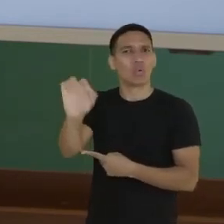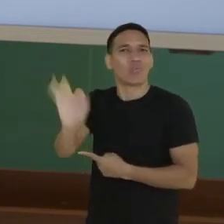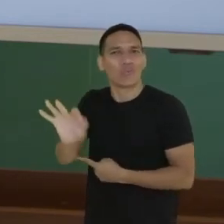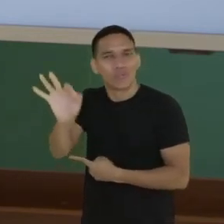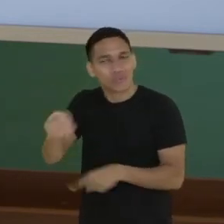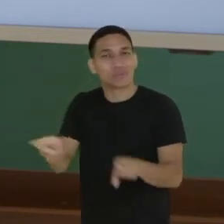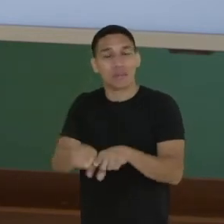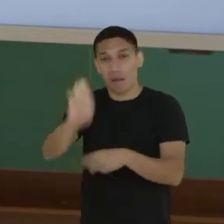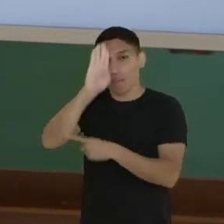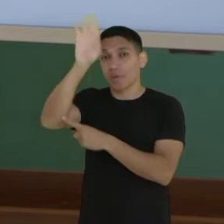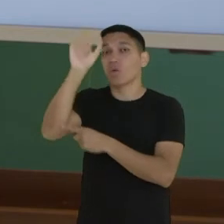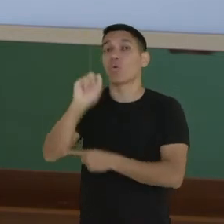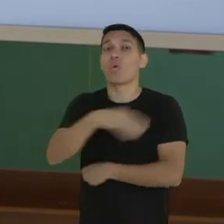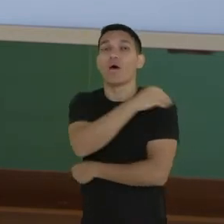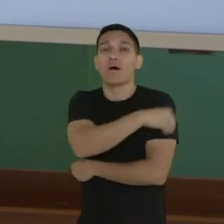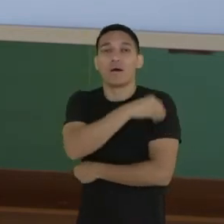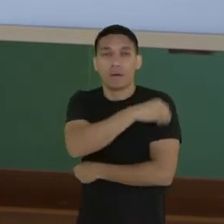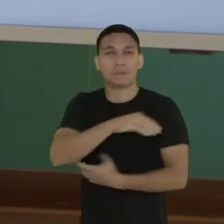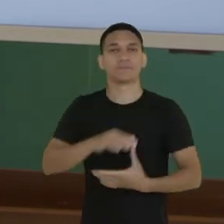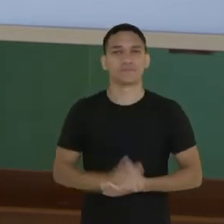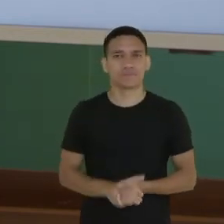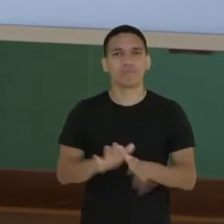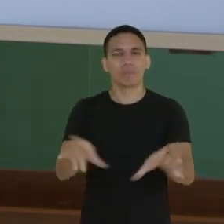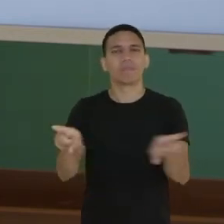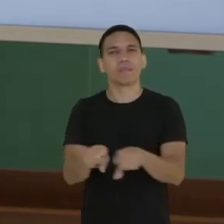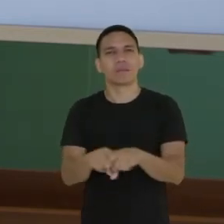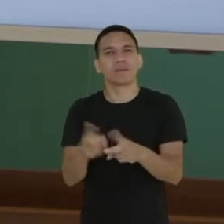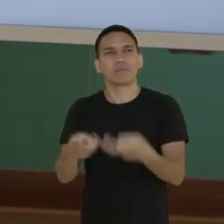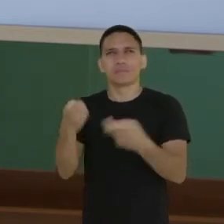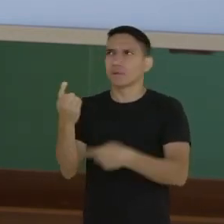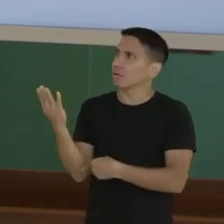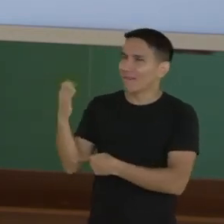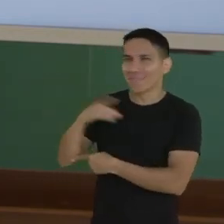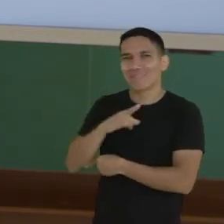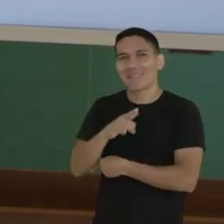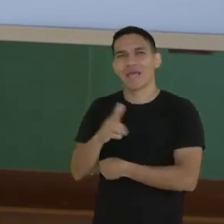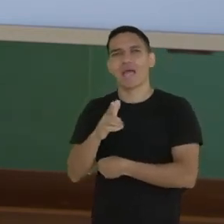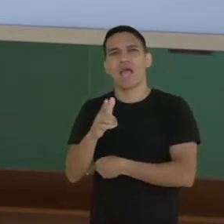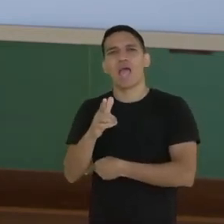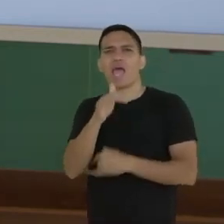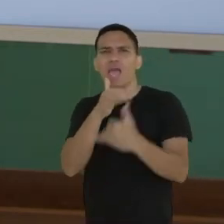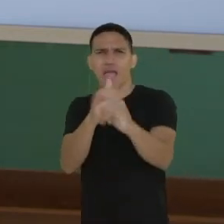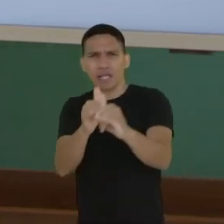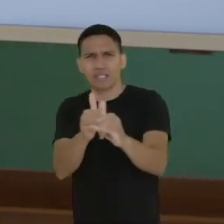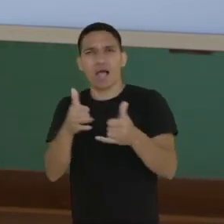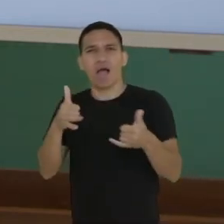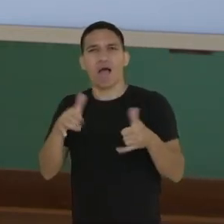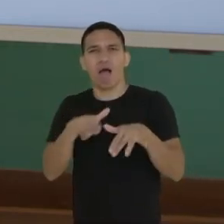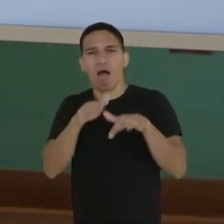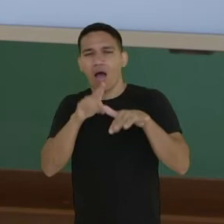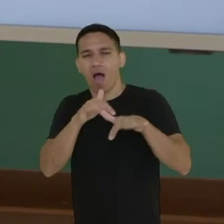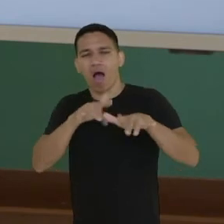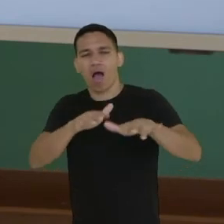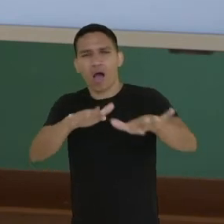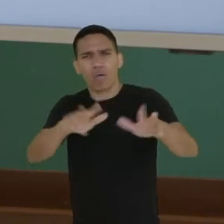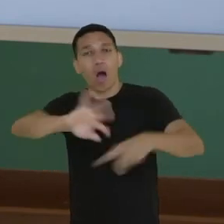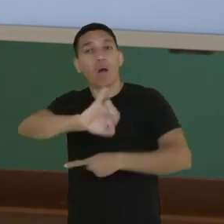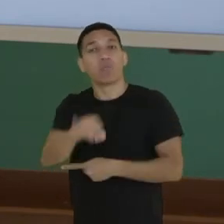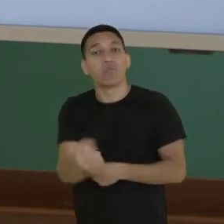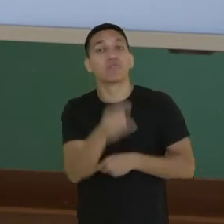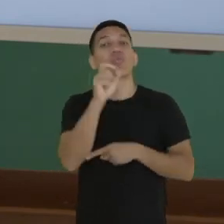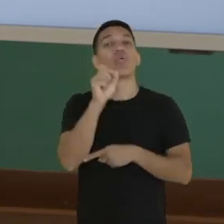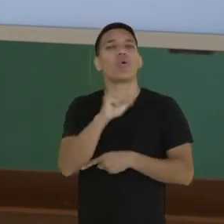em destaque o álcool aqui. Nós percebemos que a energia hidráulica representa 12%, aproveitando, obviamente,